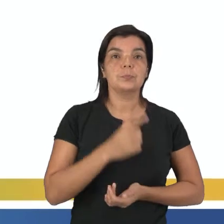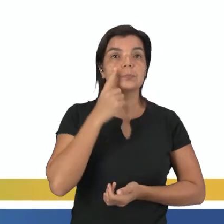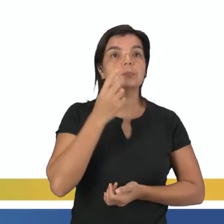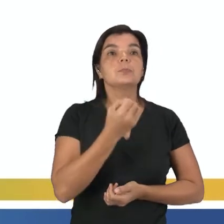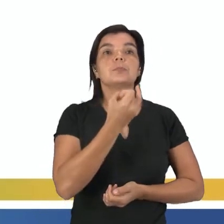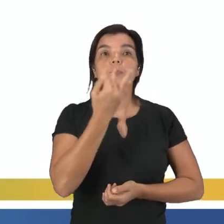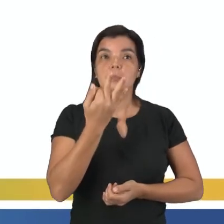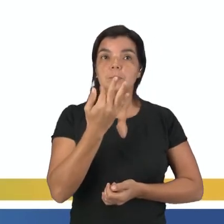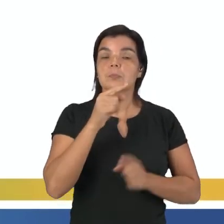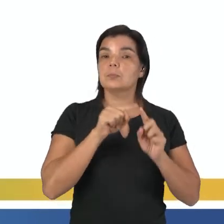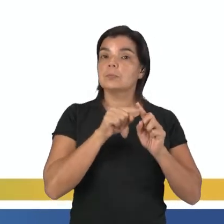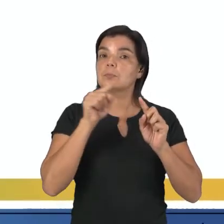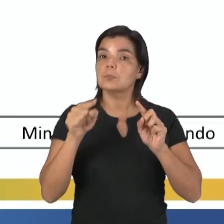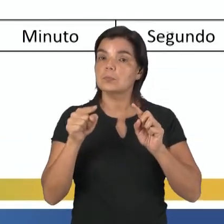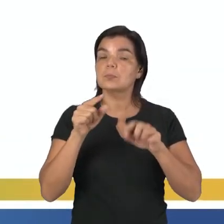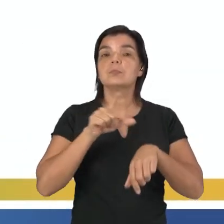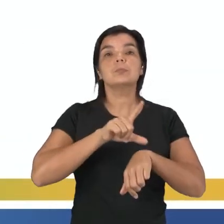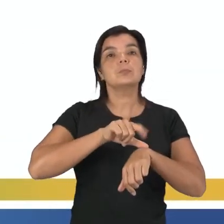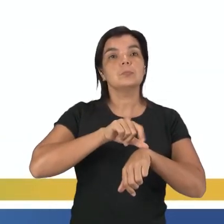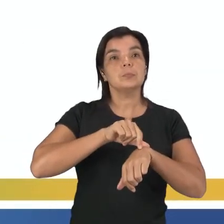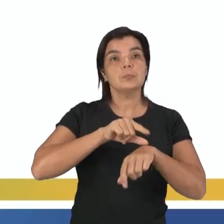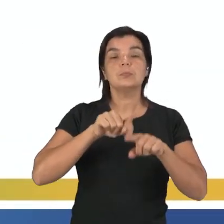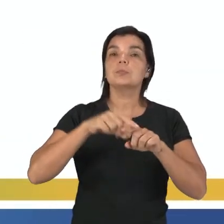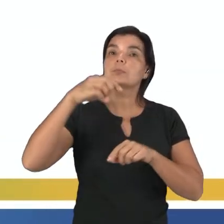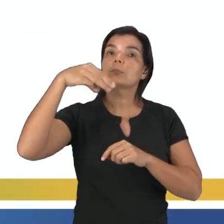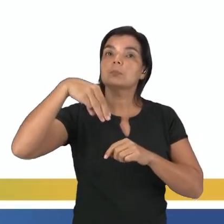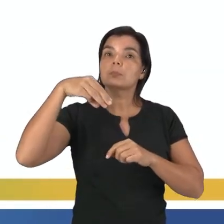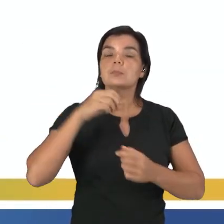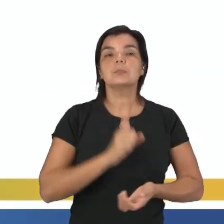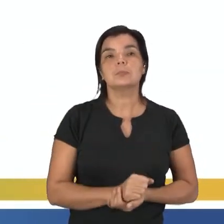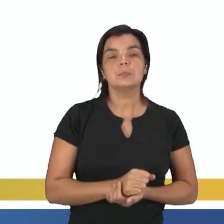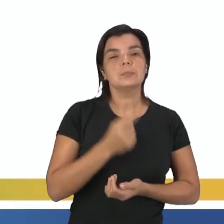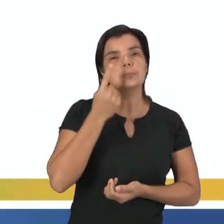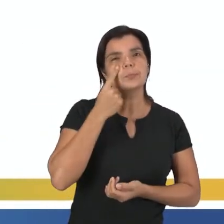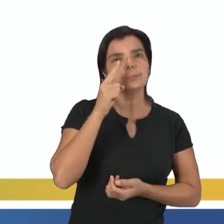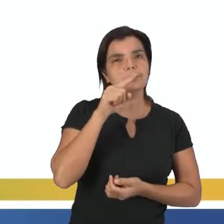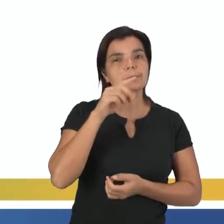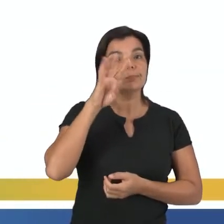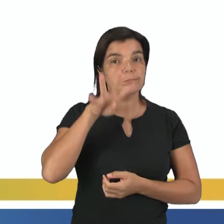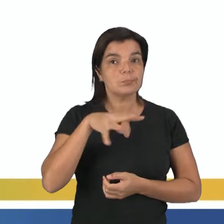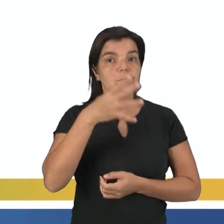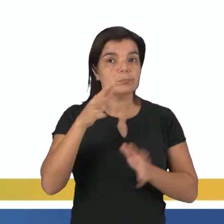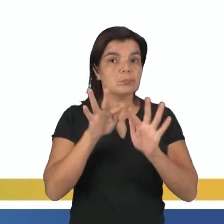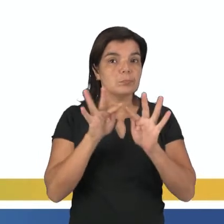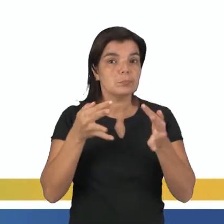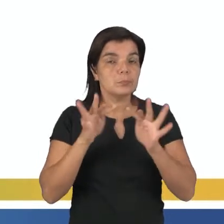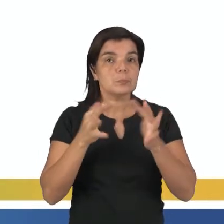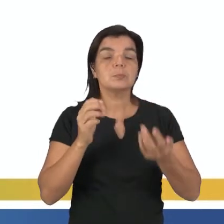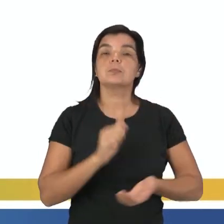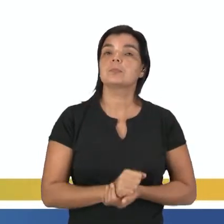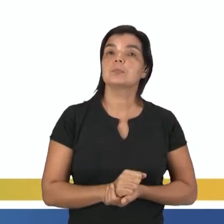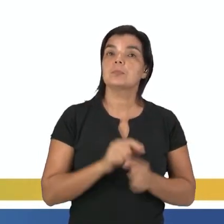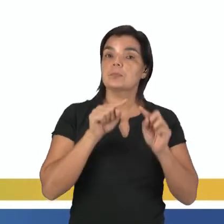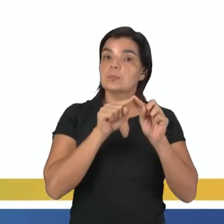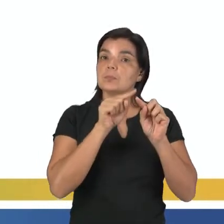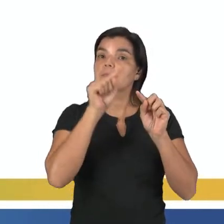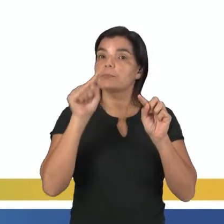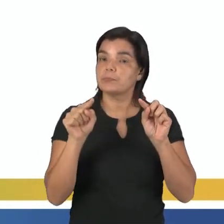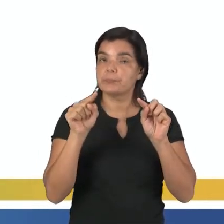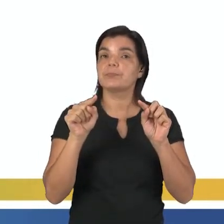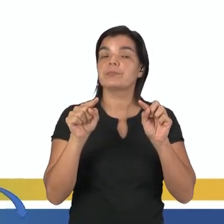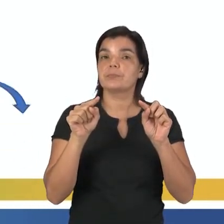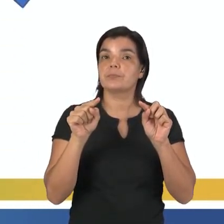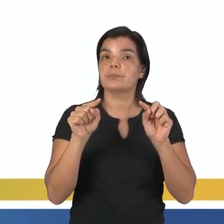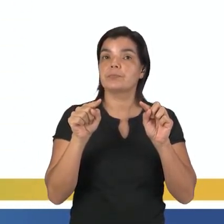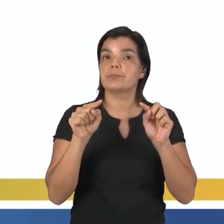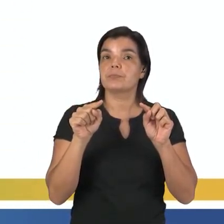passo é ver quantas casas pulamos de horas para minutos. Aí você escreve uma tabelinha simples, né? De hora para minuto,